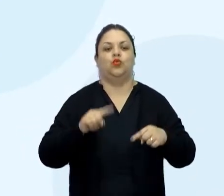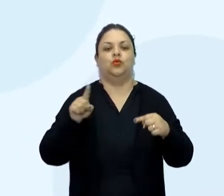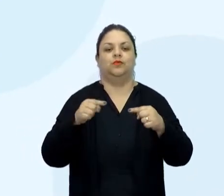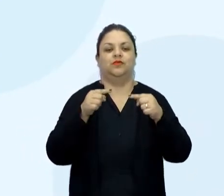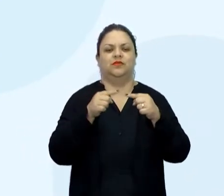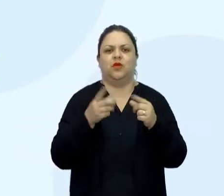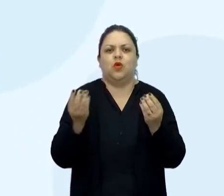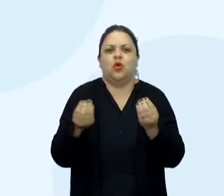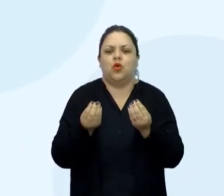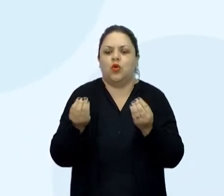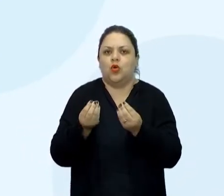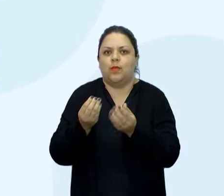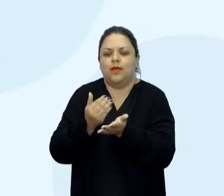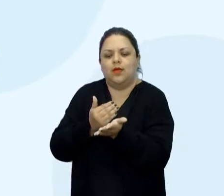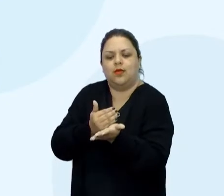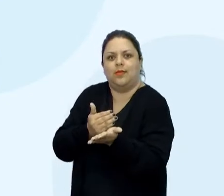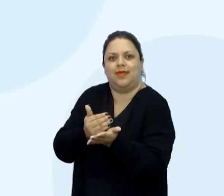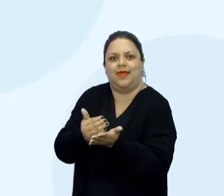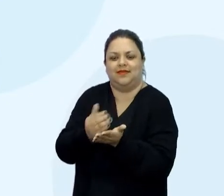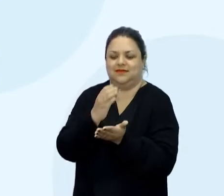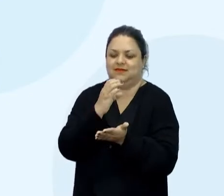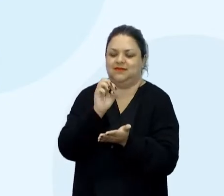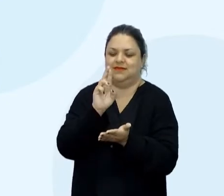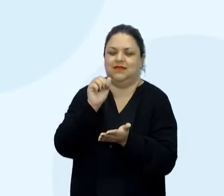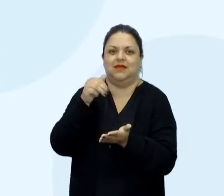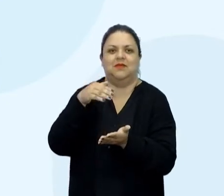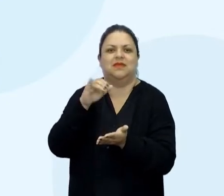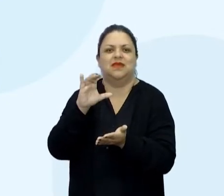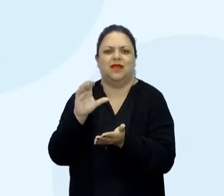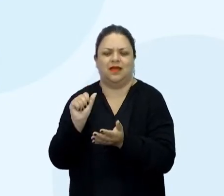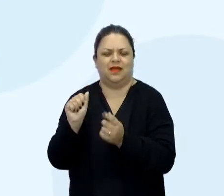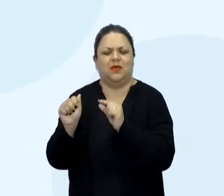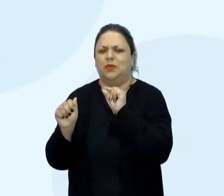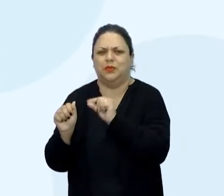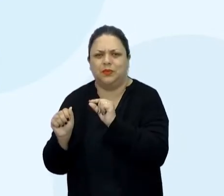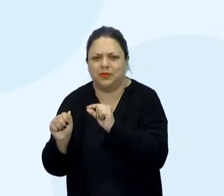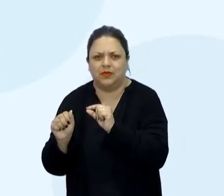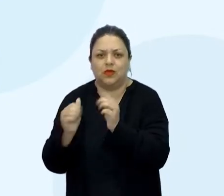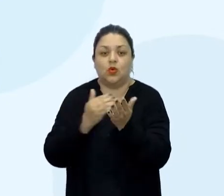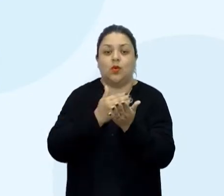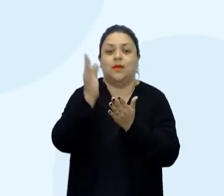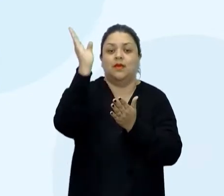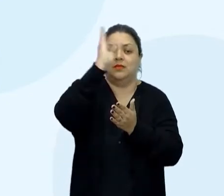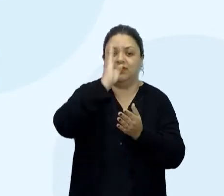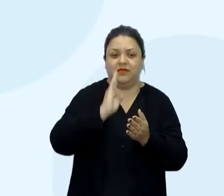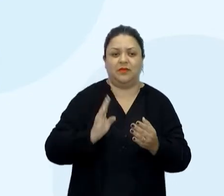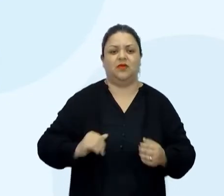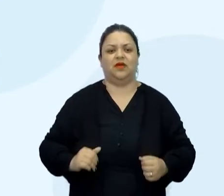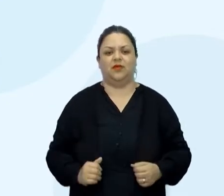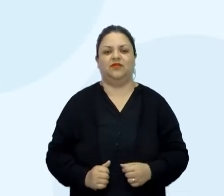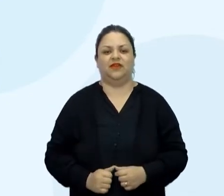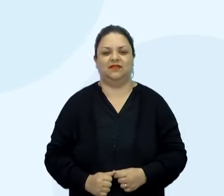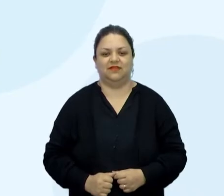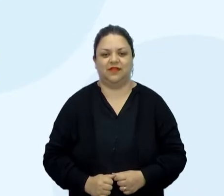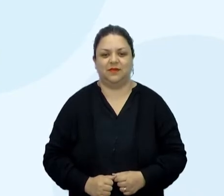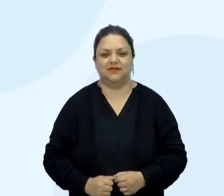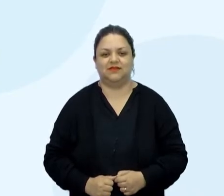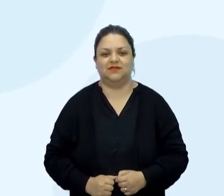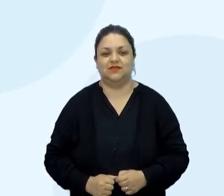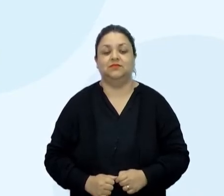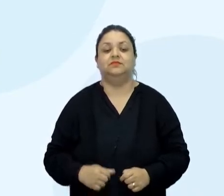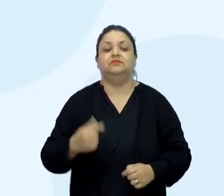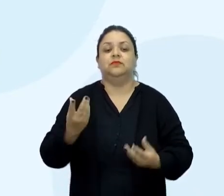a origem da cerâmica, as características das cerâmicas tradicionais, né? Investigar aí a evolução, avanços